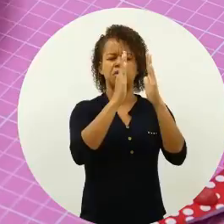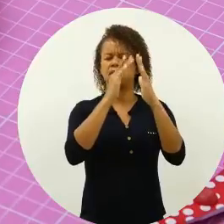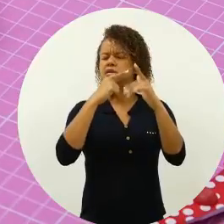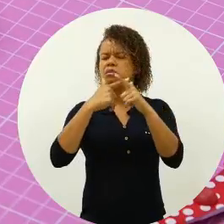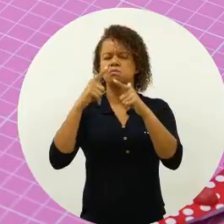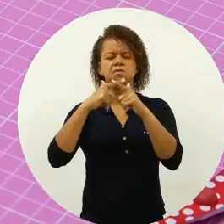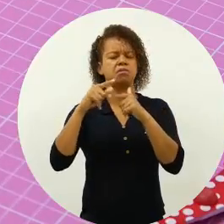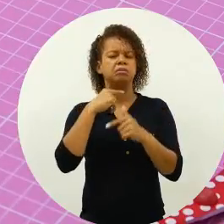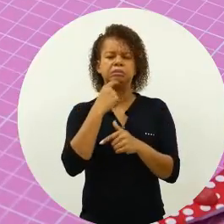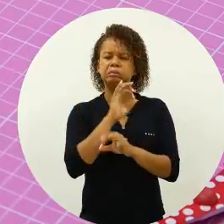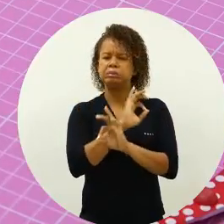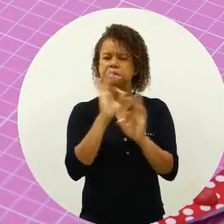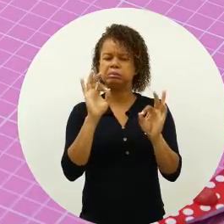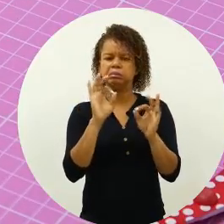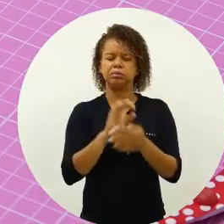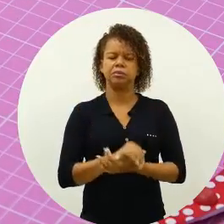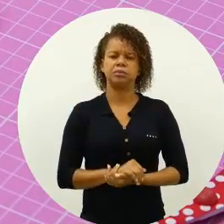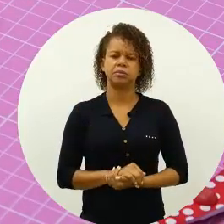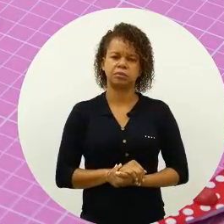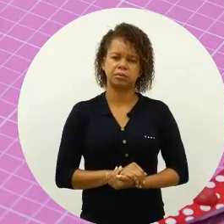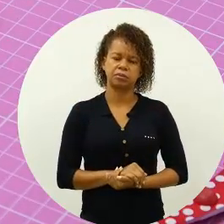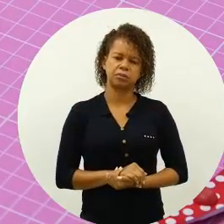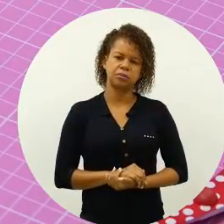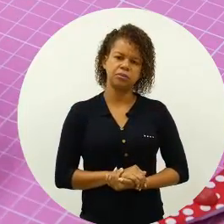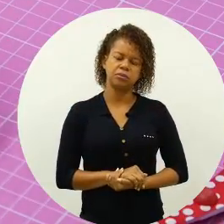sem problema nenhum.